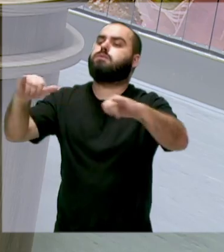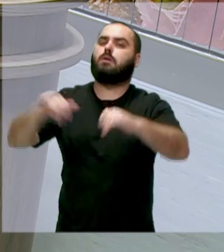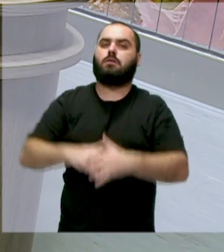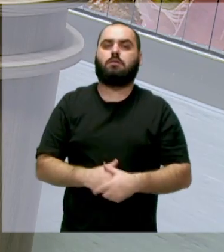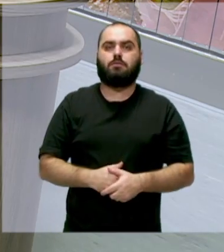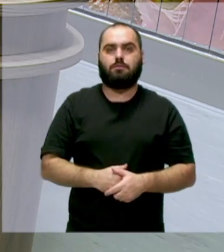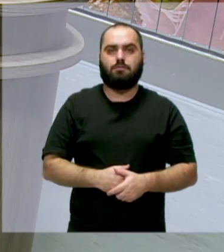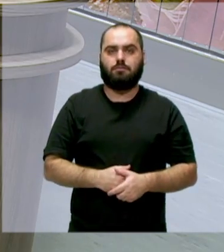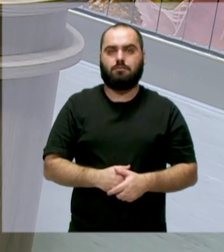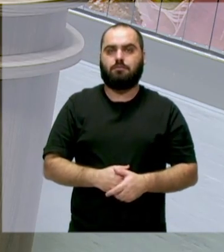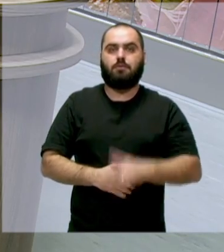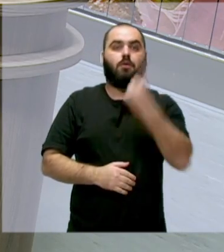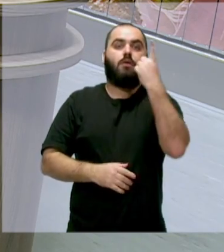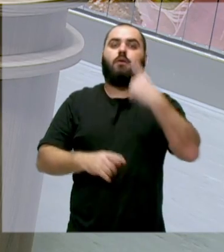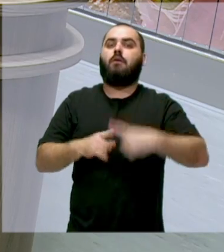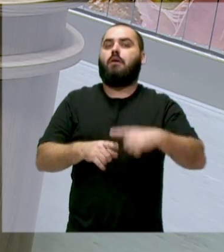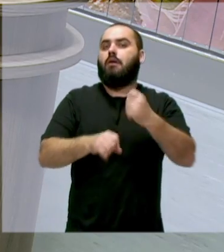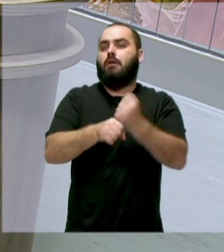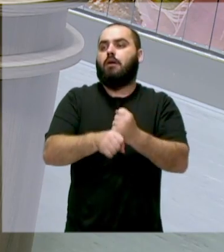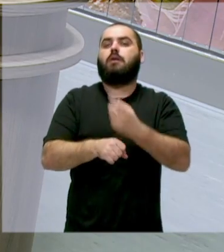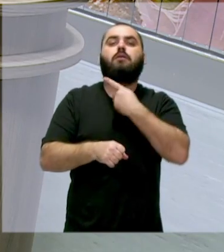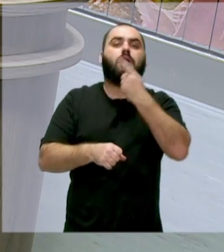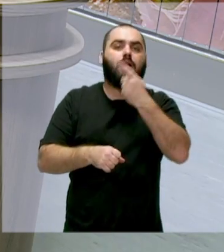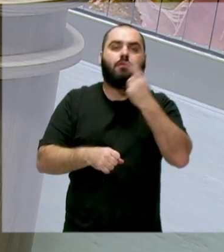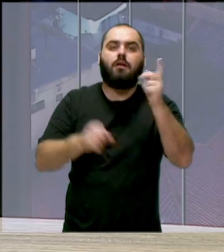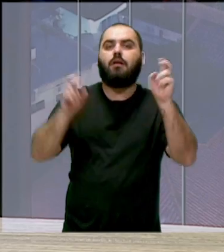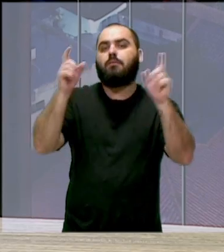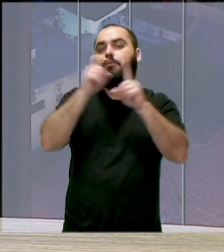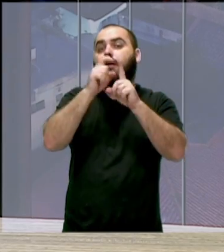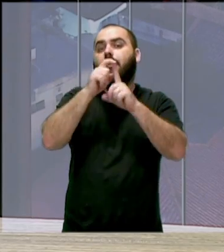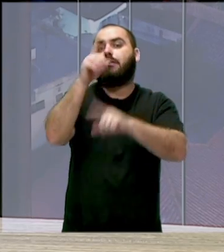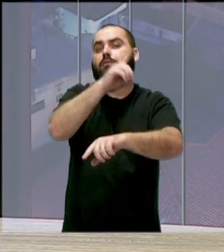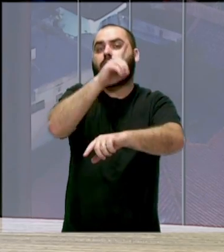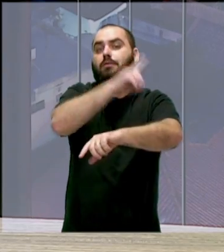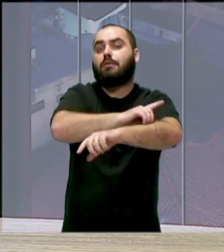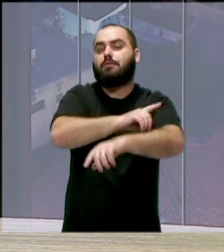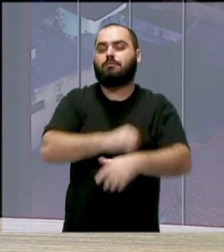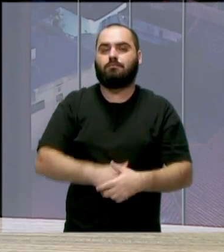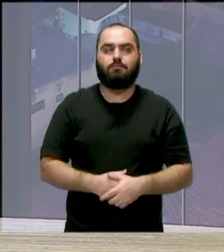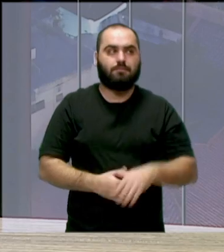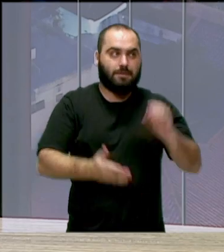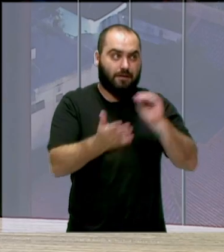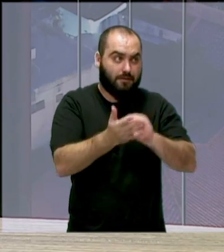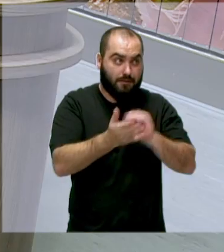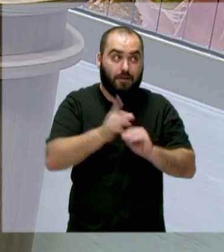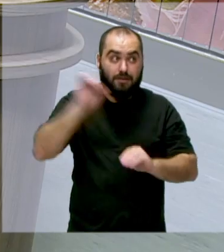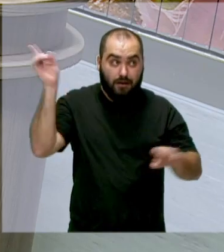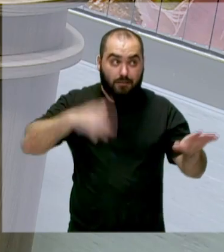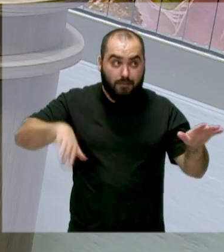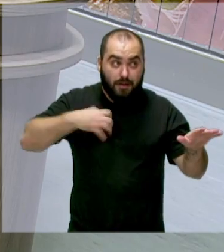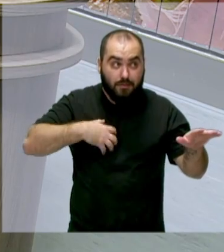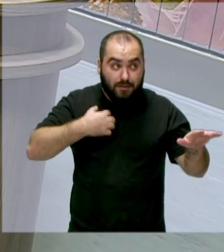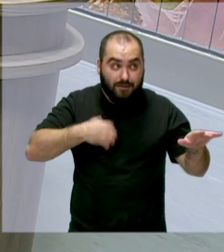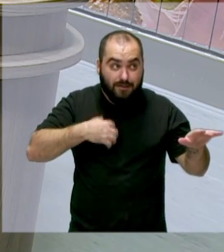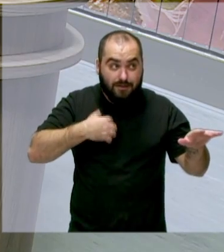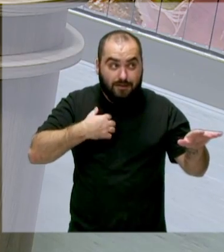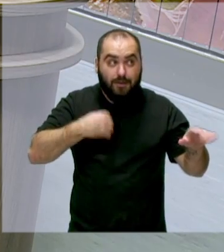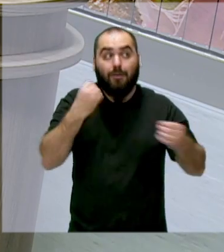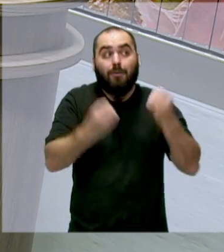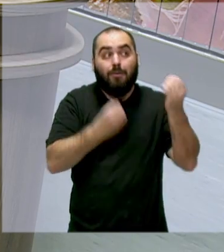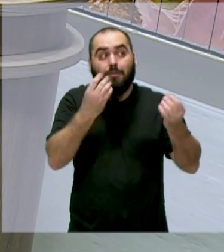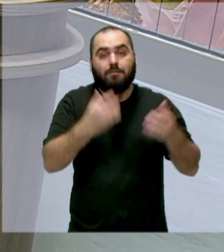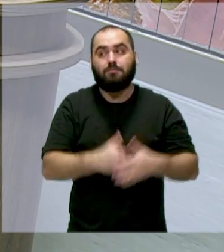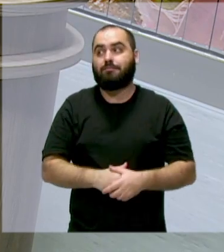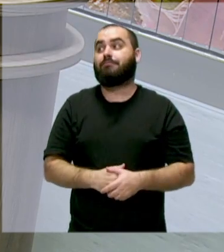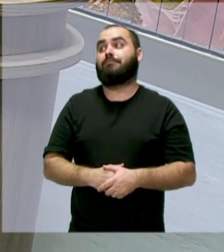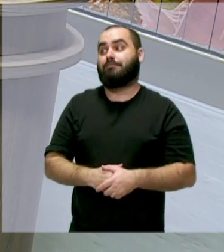nada falar de dengue uma vez por ano. Uhum. E está faltando fazer isso lá da Praia Brava? Como é que é?